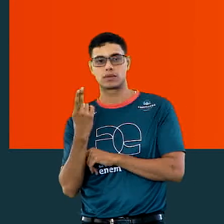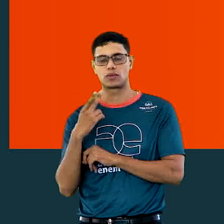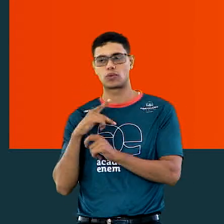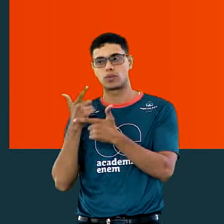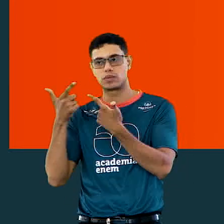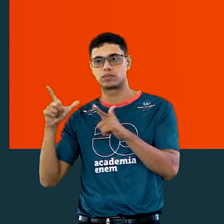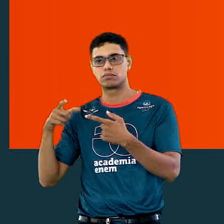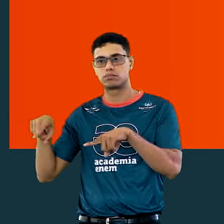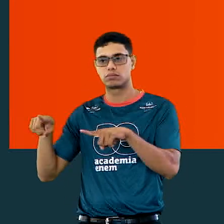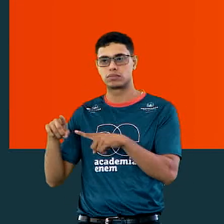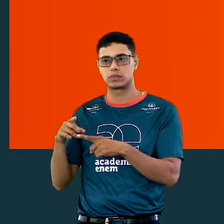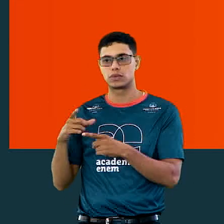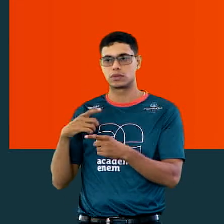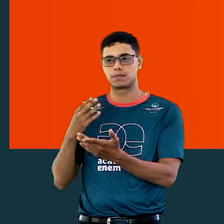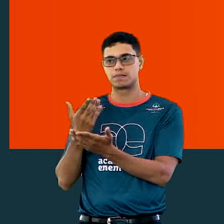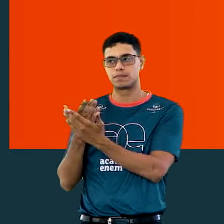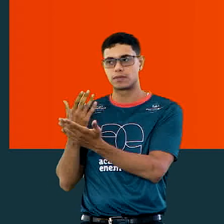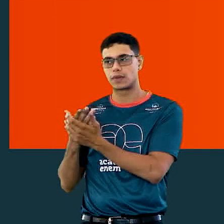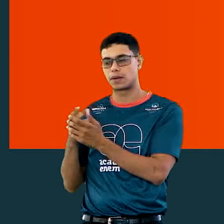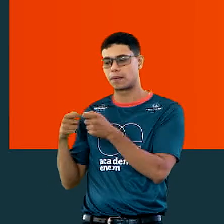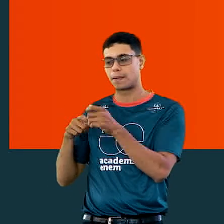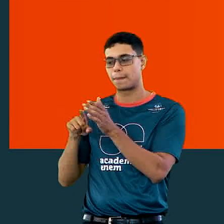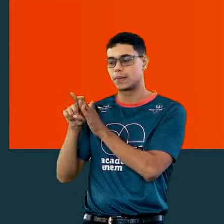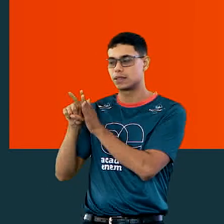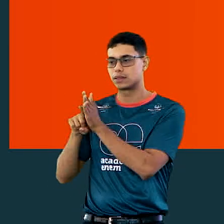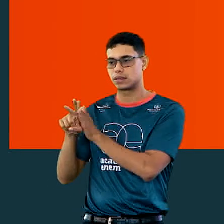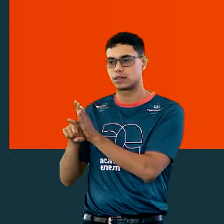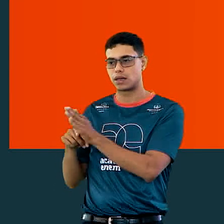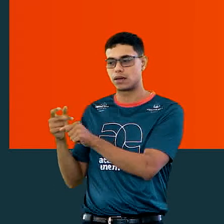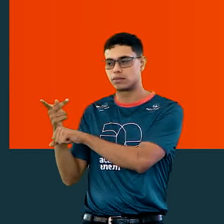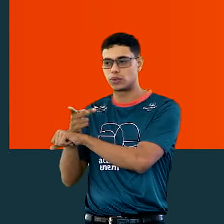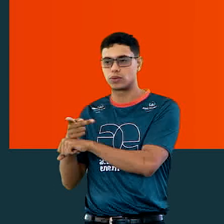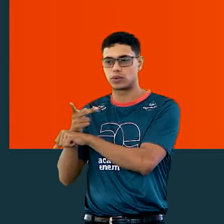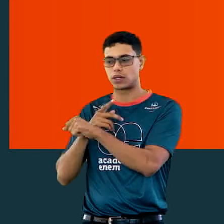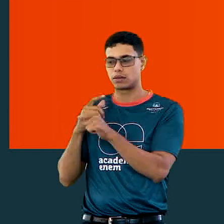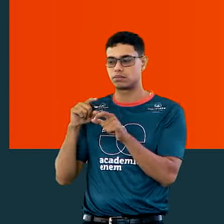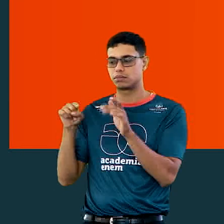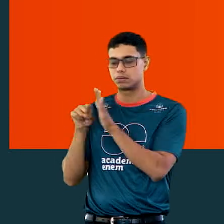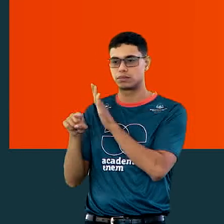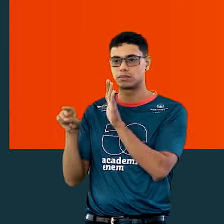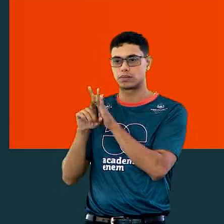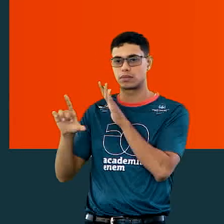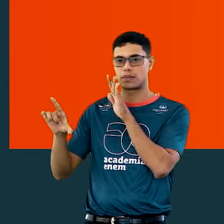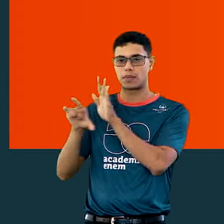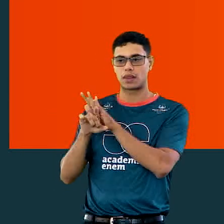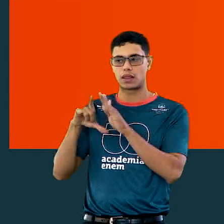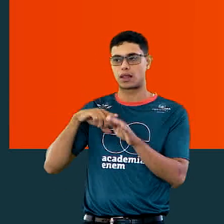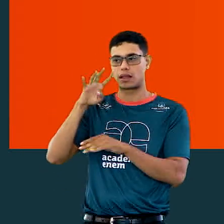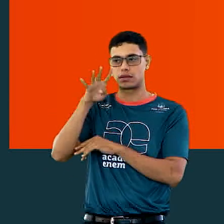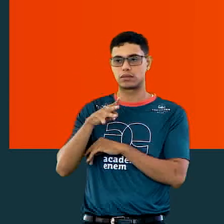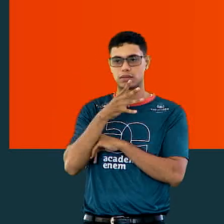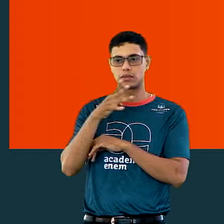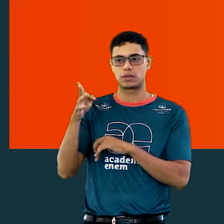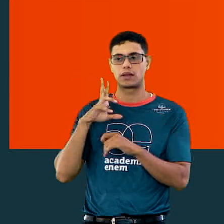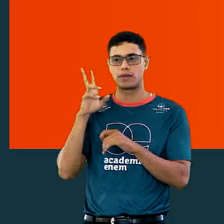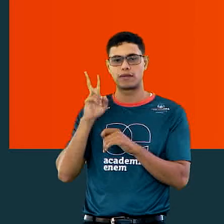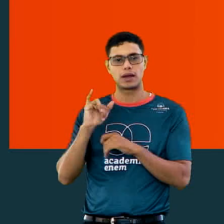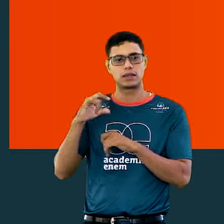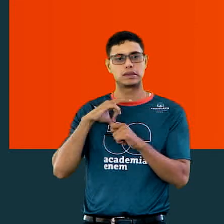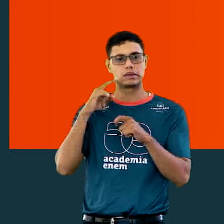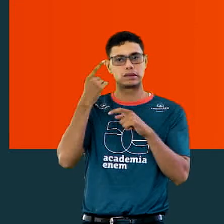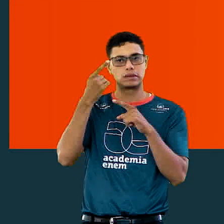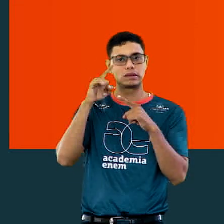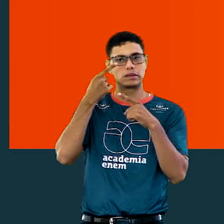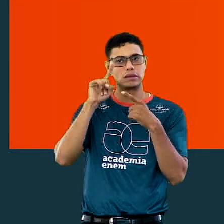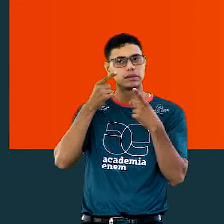que você prefira, e procura questões sobre a primeira lei de Ohm, que tem uma tabelinha, e faz várias,